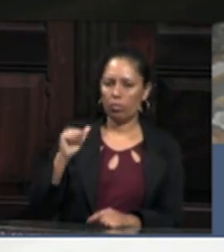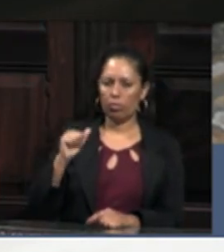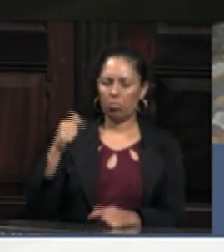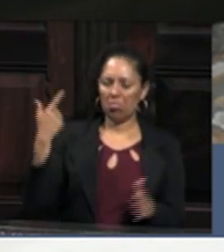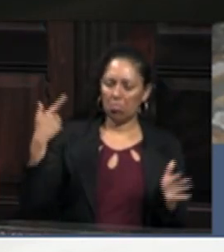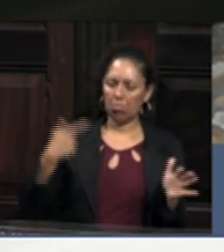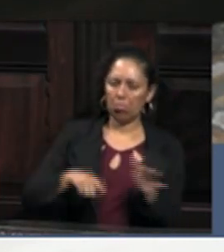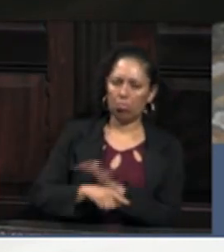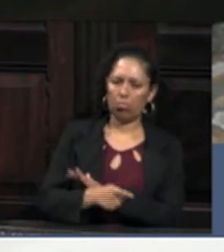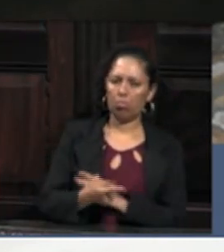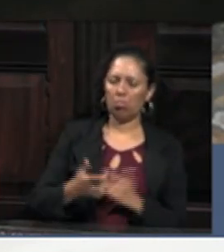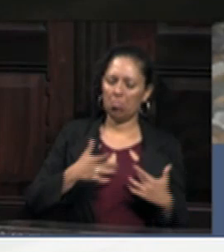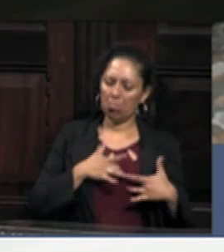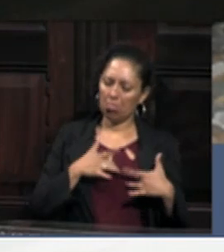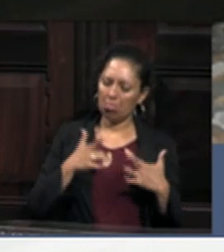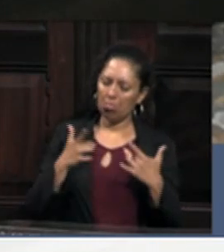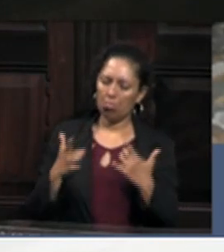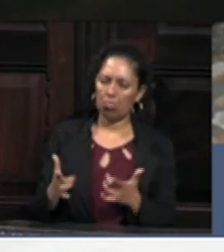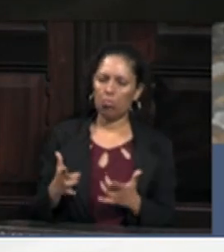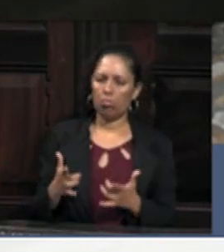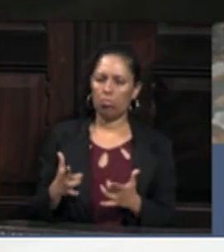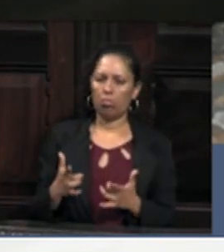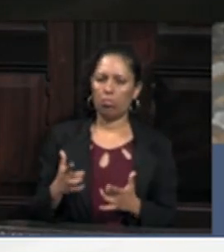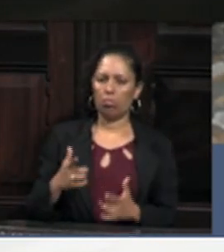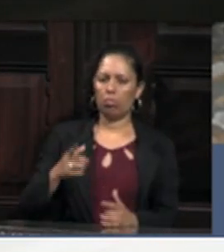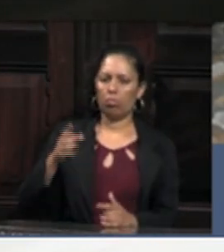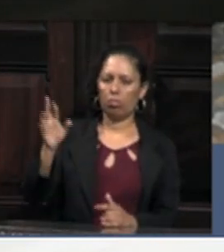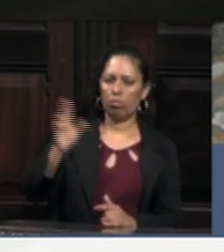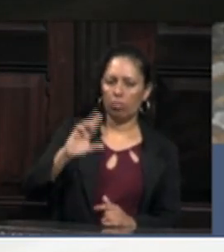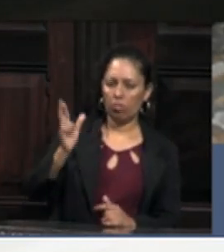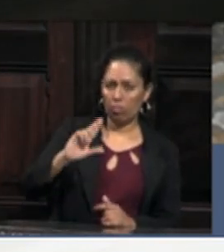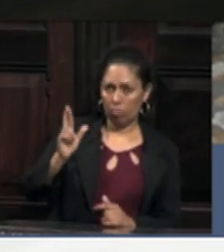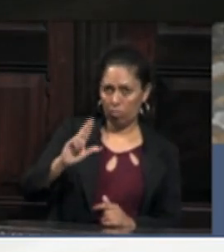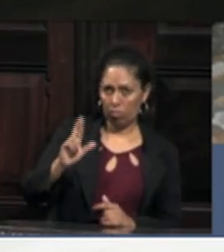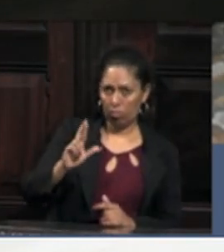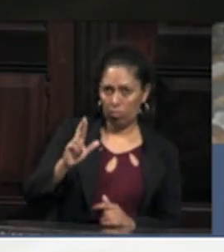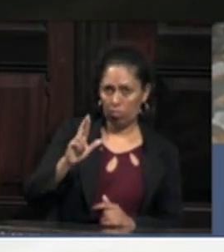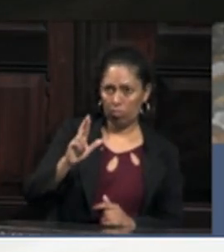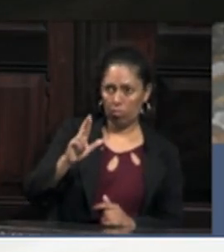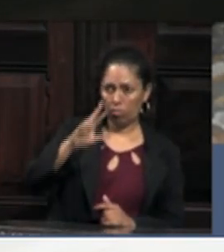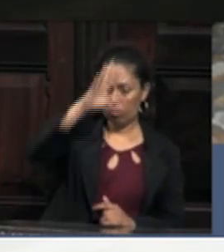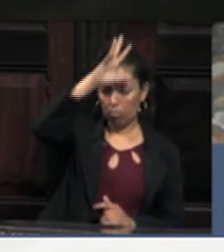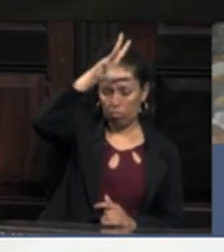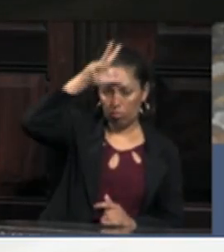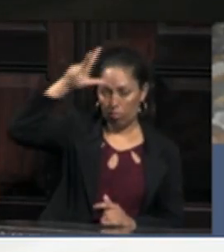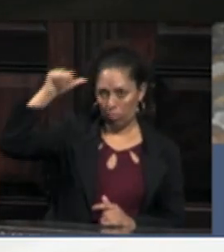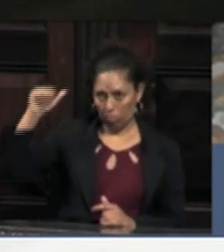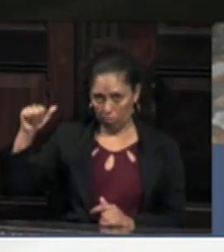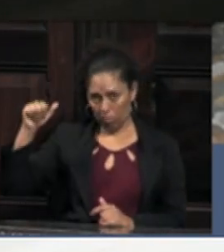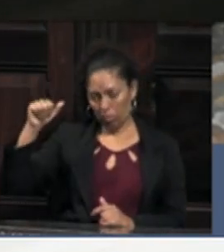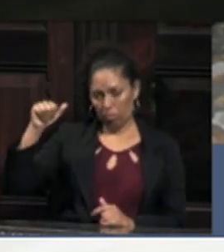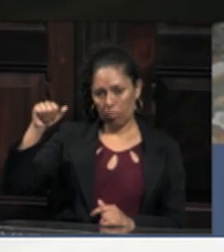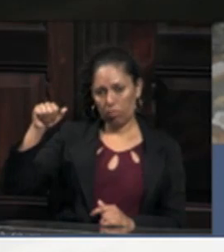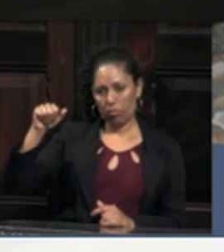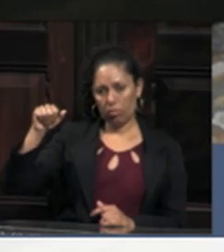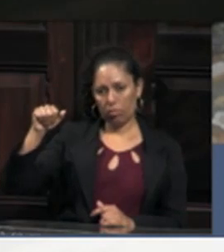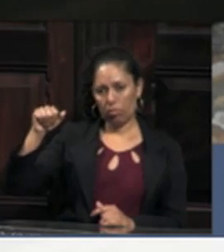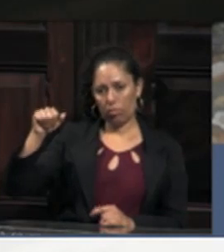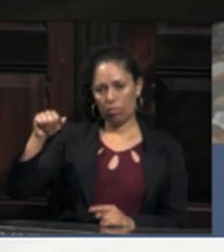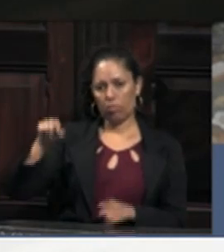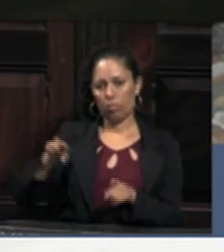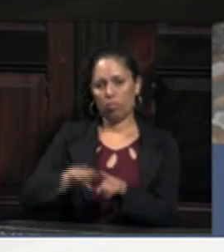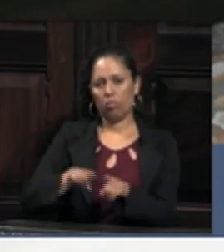profundamente dedicada às religiões de matriz africana, que tem